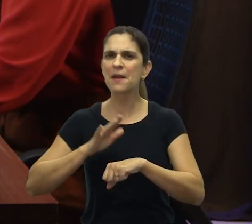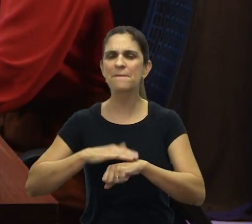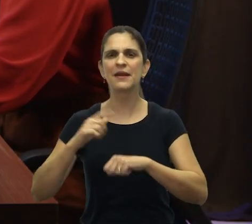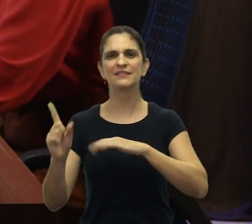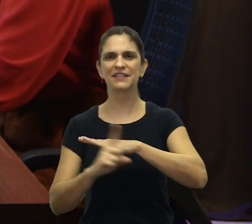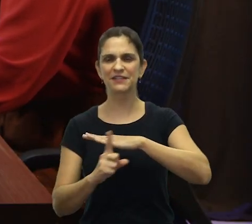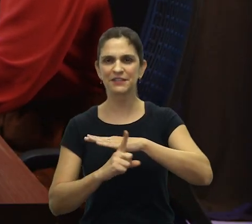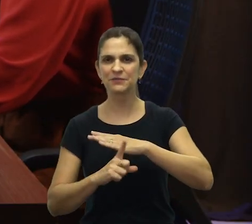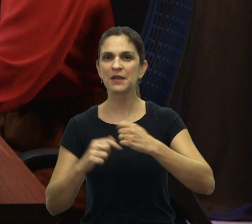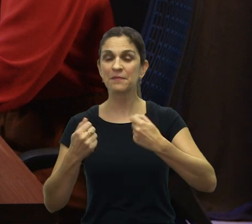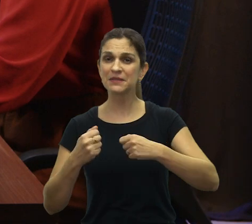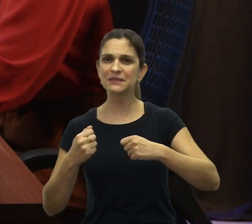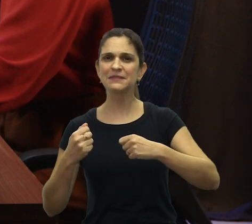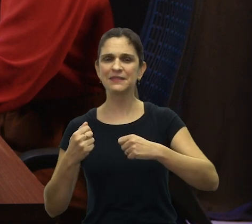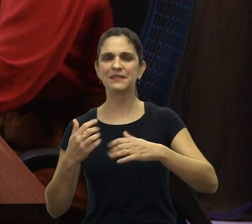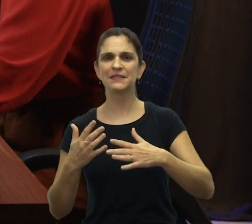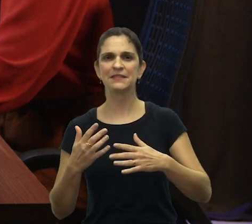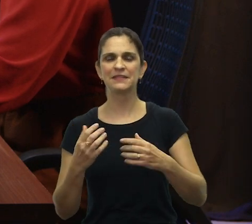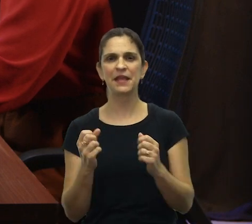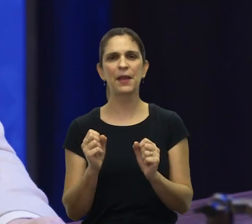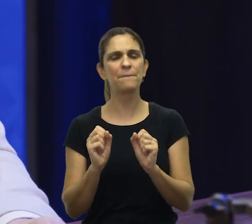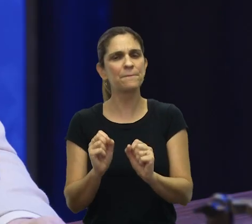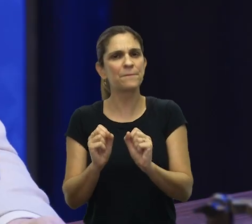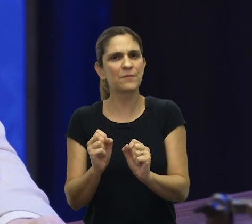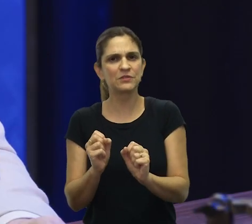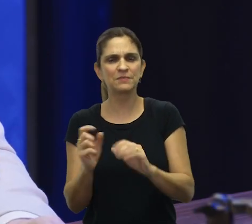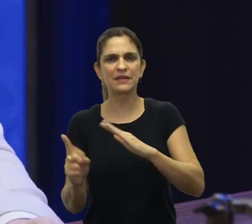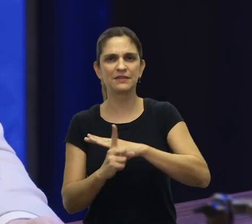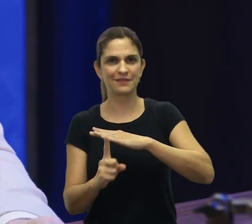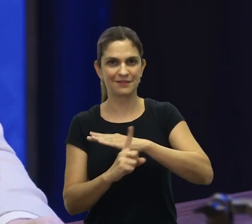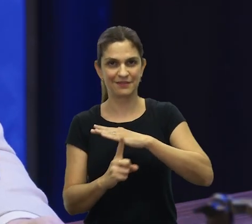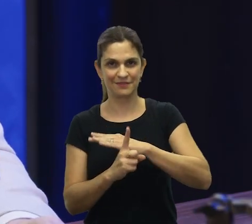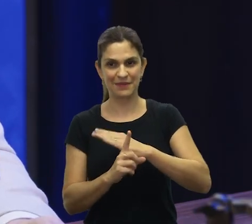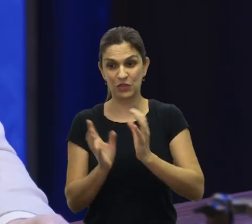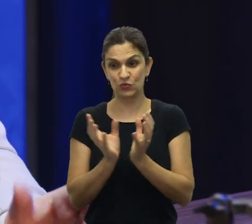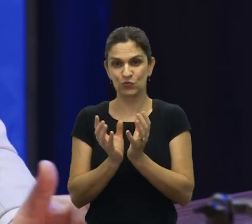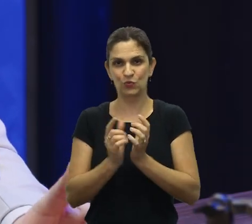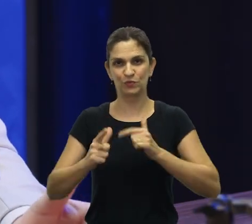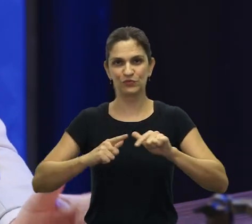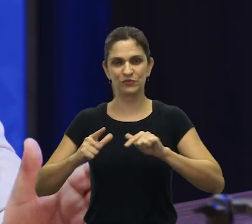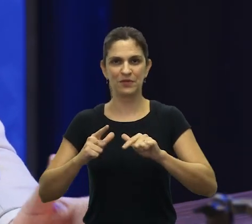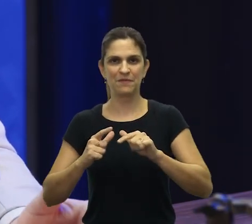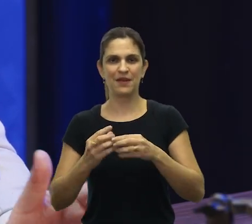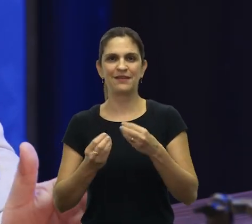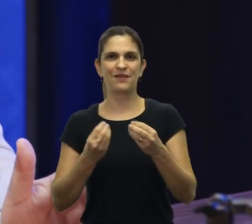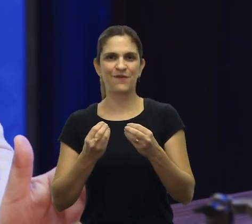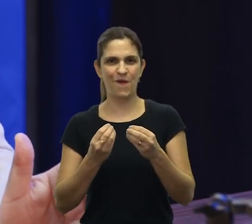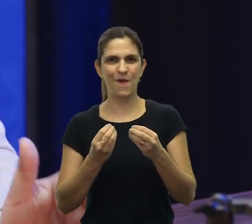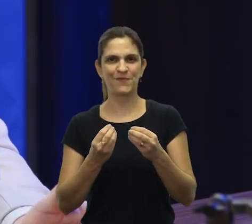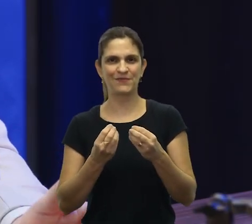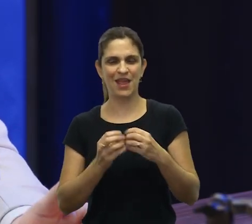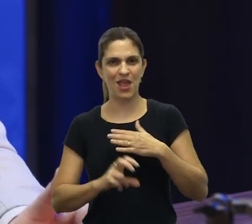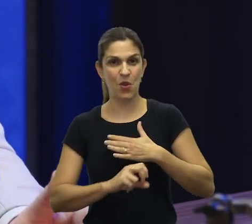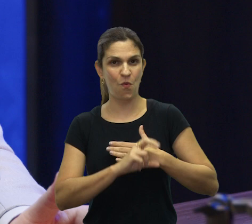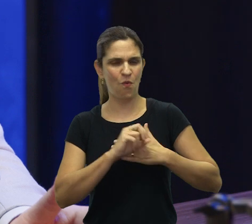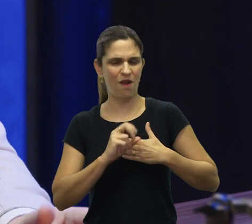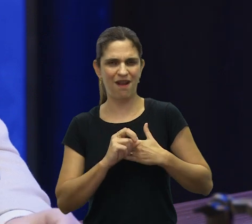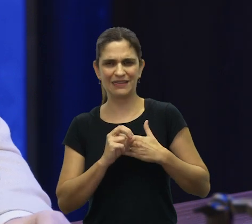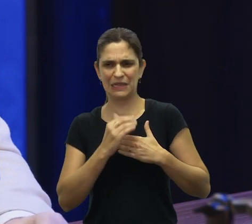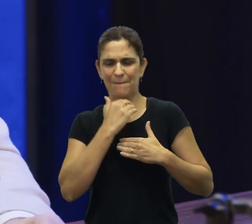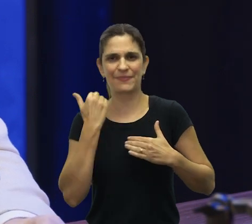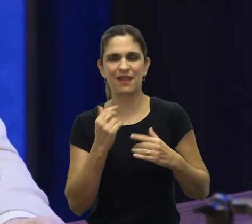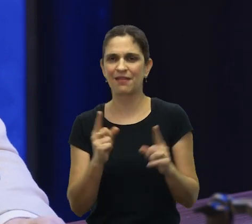acesso, a gente tem participado toda semana dos mutirões, as pessoas não podem morrer de uma doença que você consegue